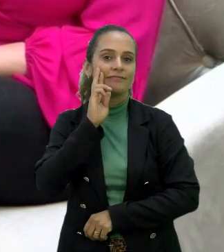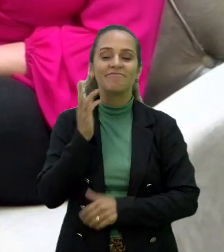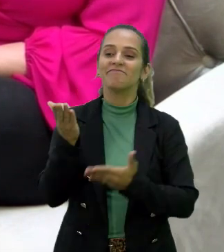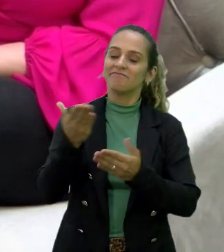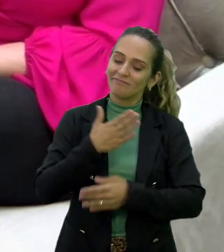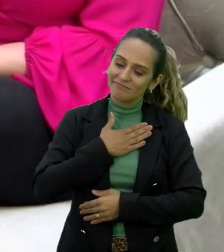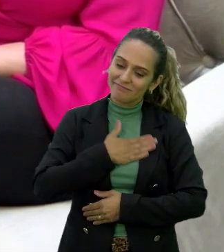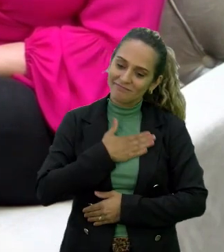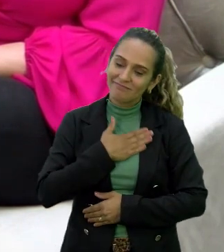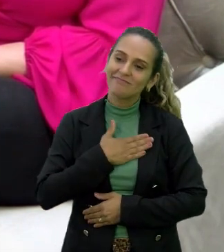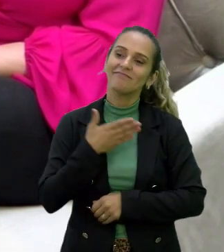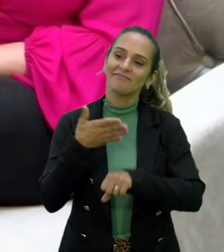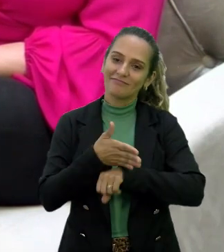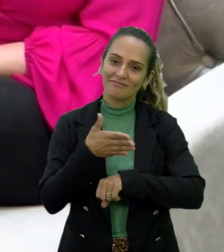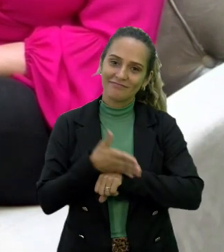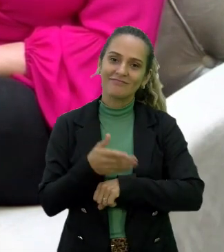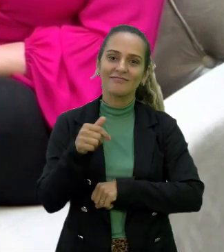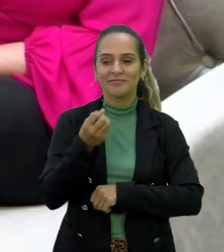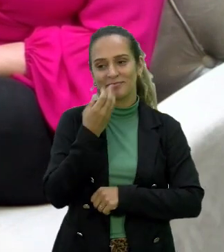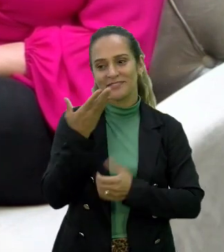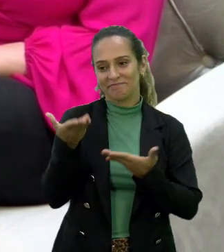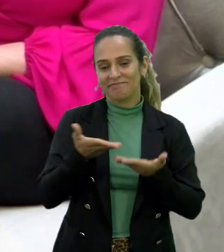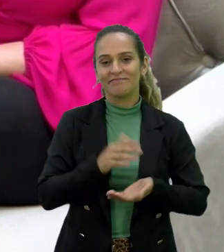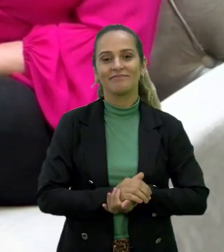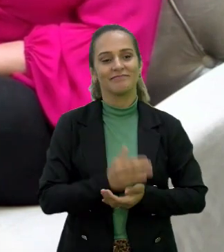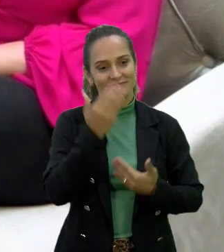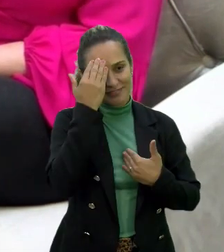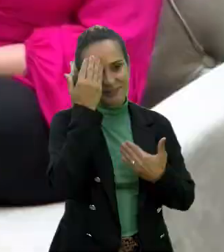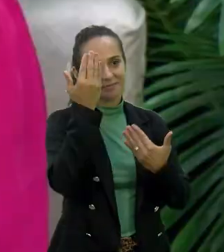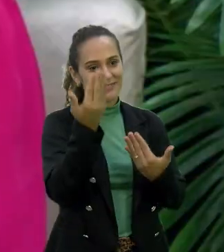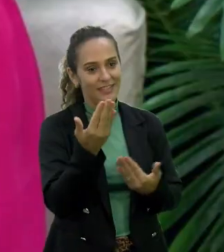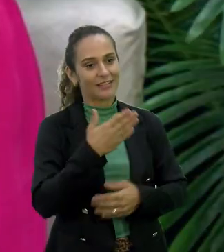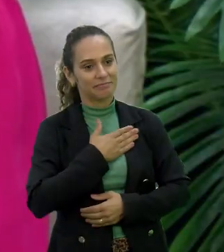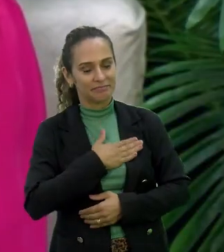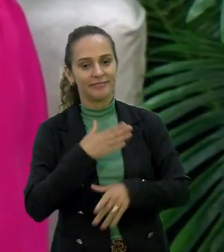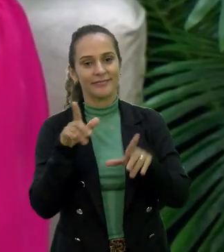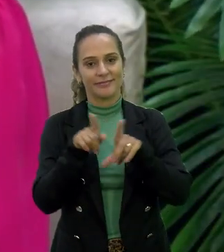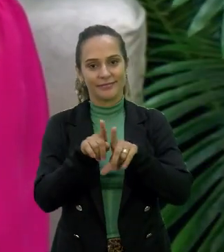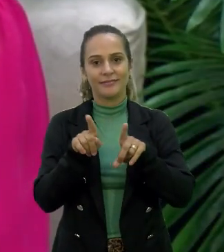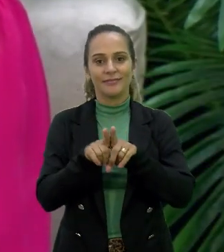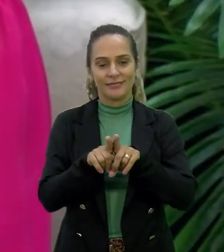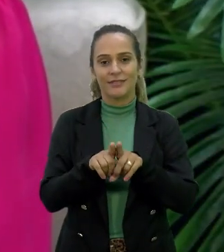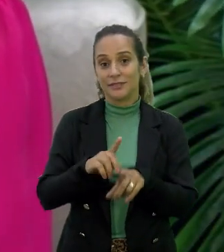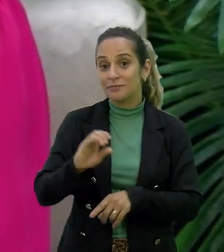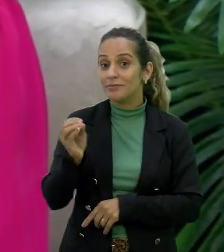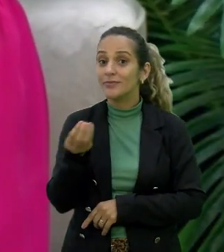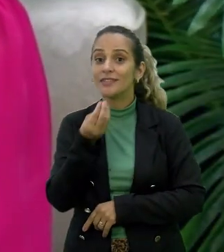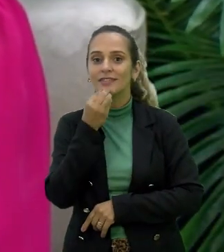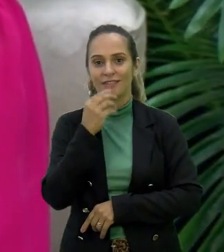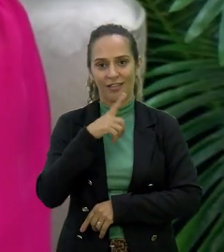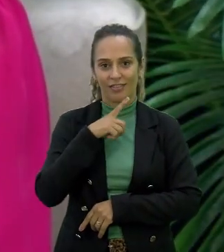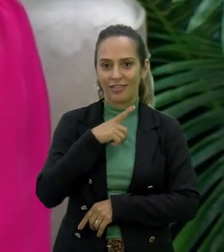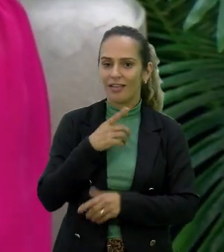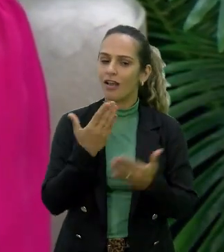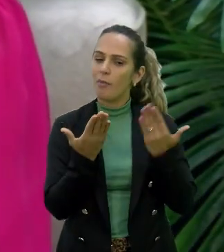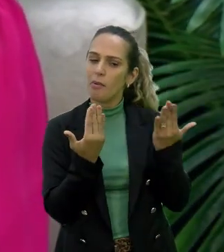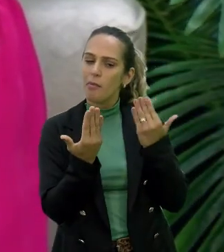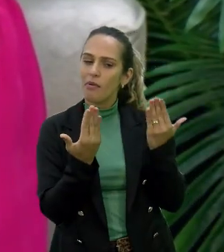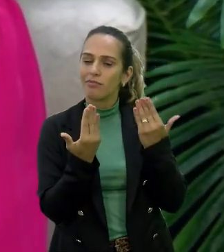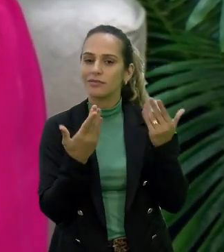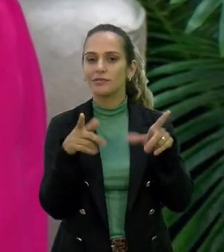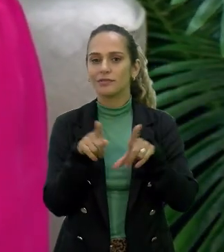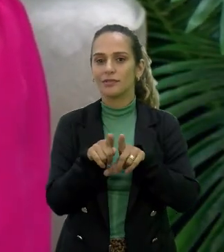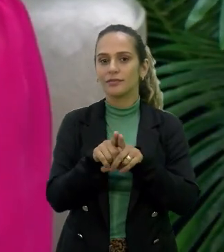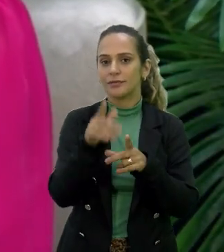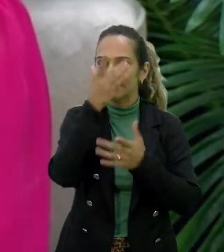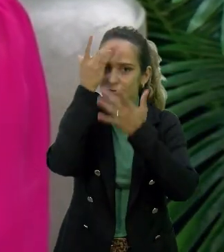Rondônia Deputado é um prazer pela aqui participando do programa seja bem-vindo obrigada é um prazer também a gente ter a oportunidade bater